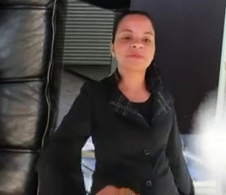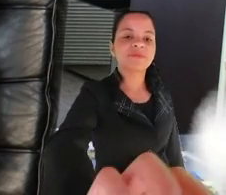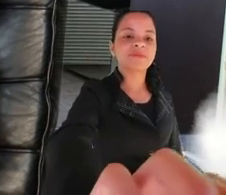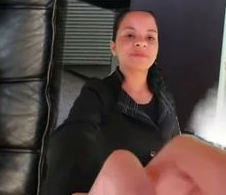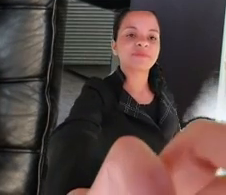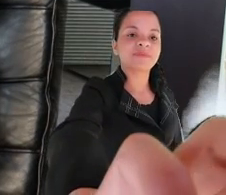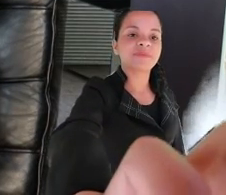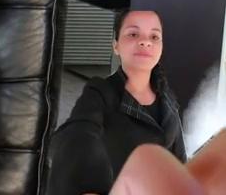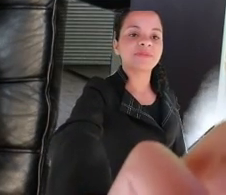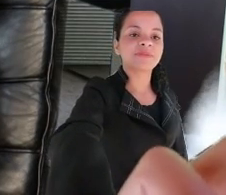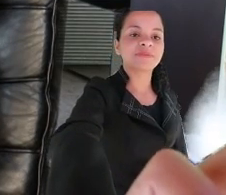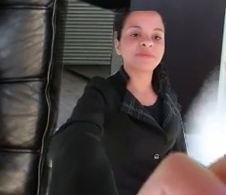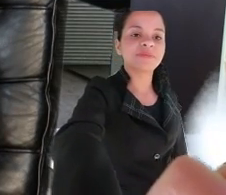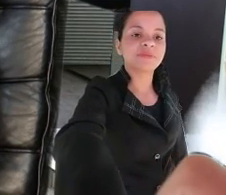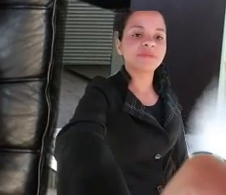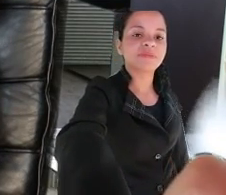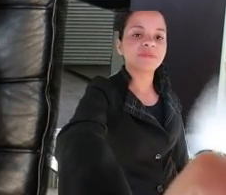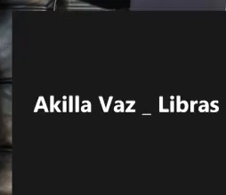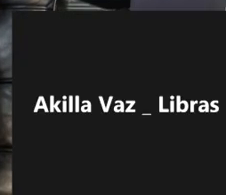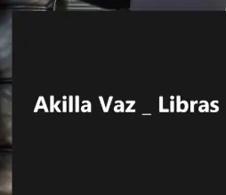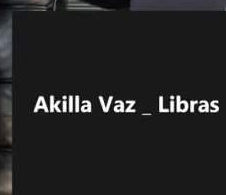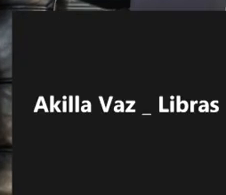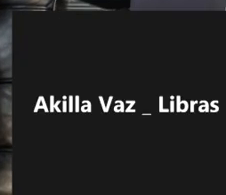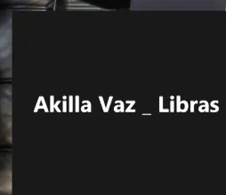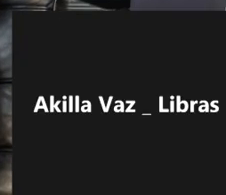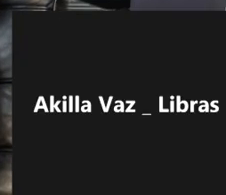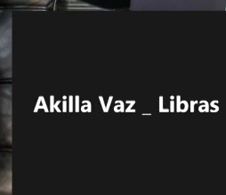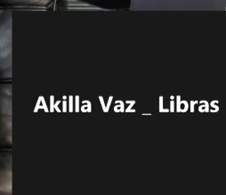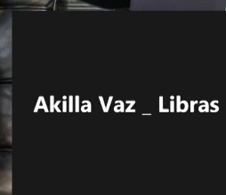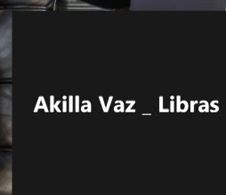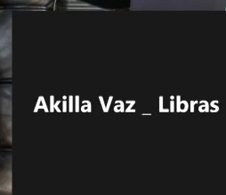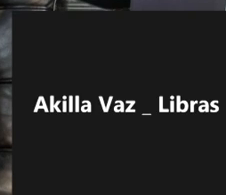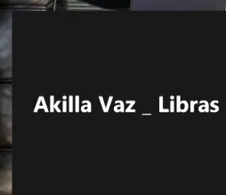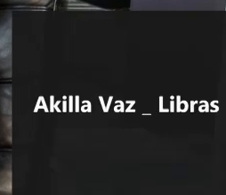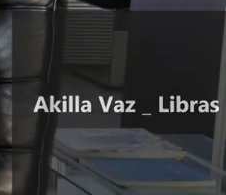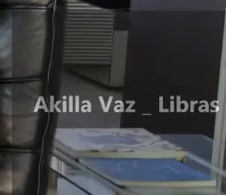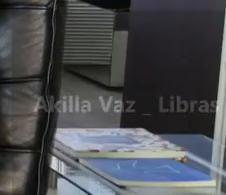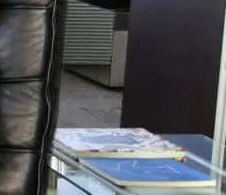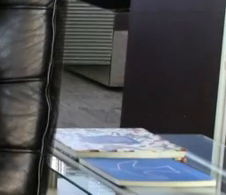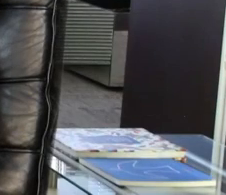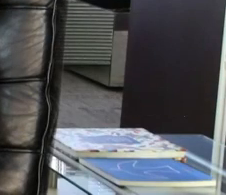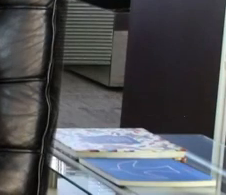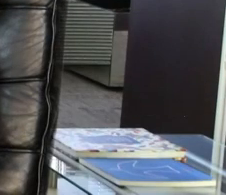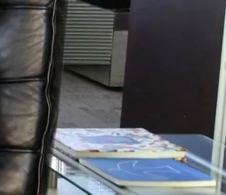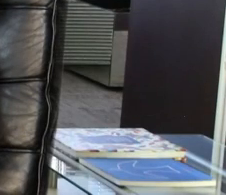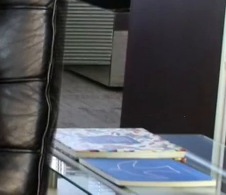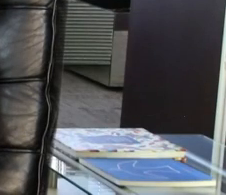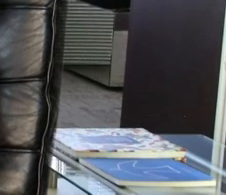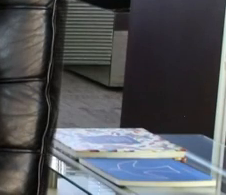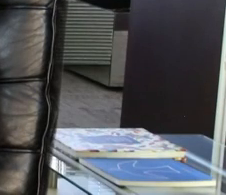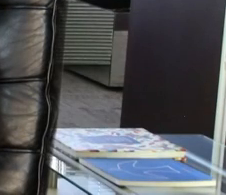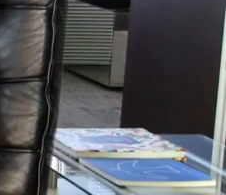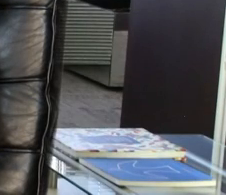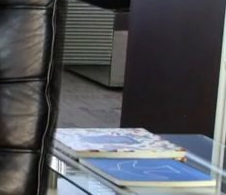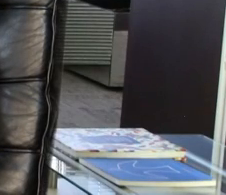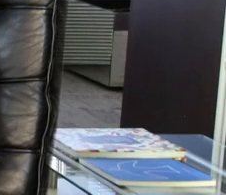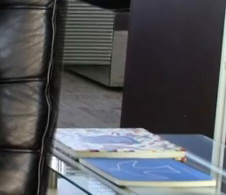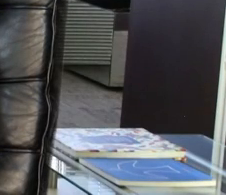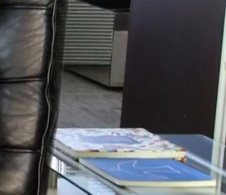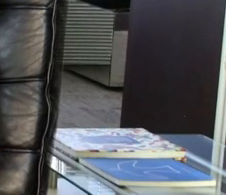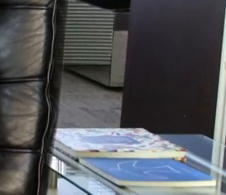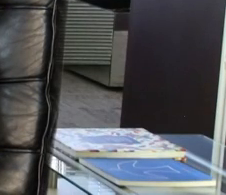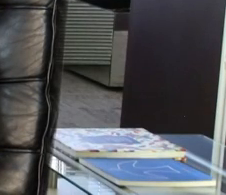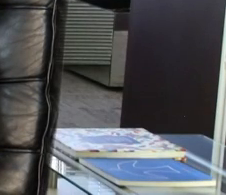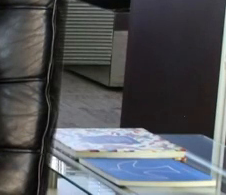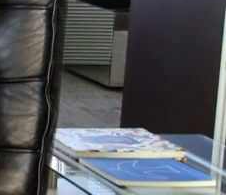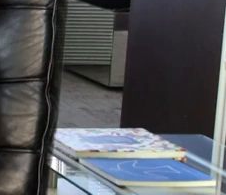1995. Ontem ela completou 28 anos. E eu estou lá como consultora voluntária